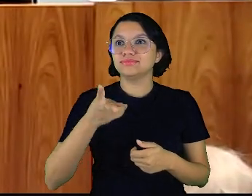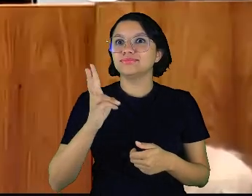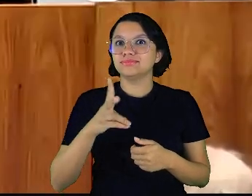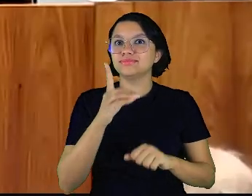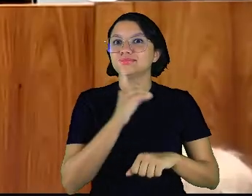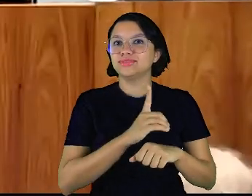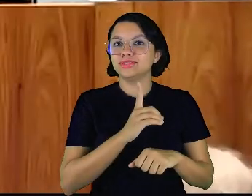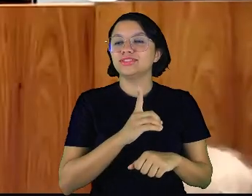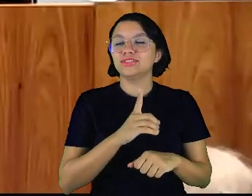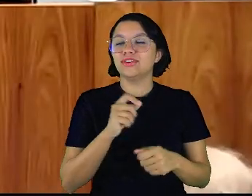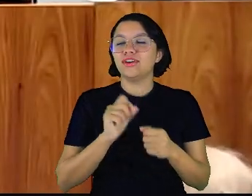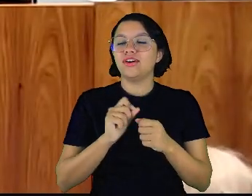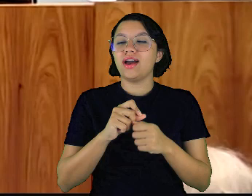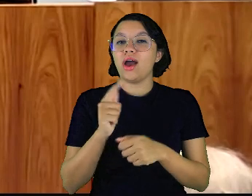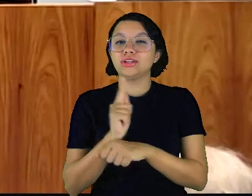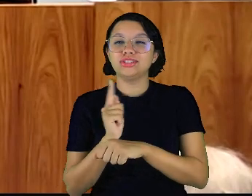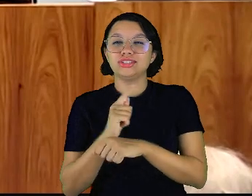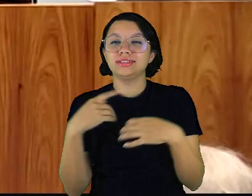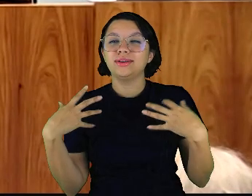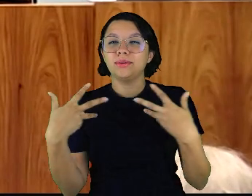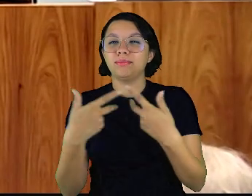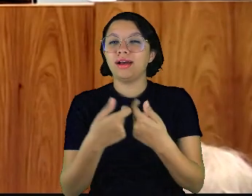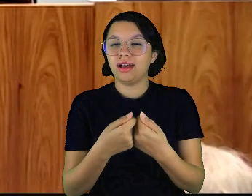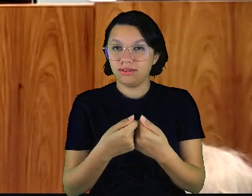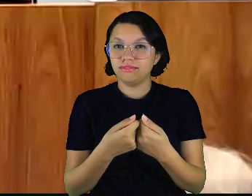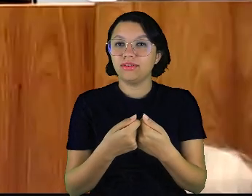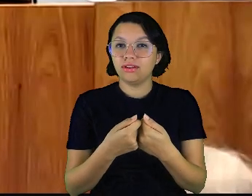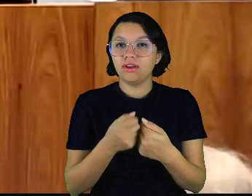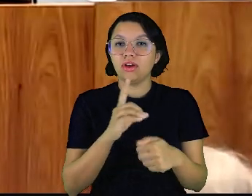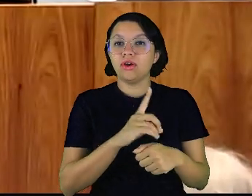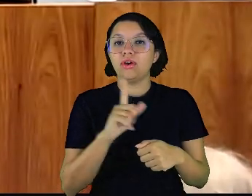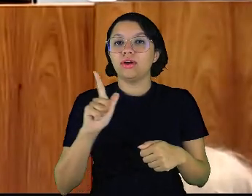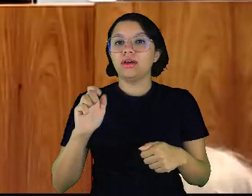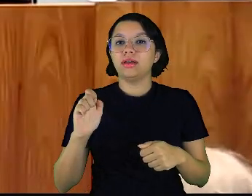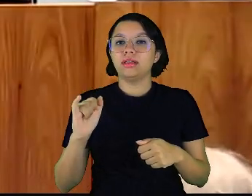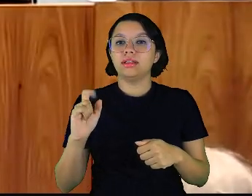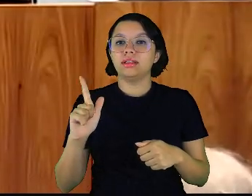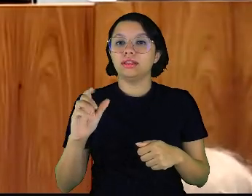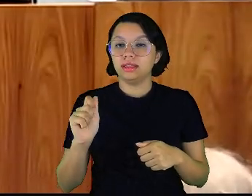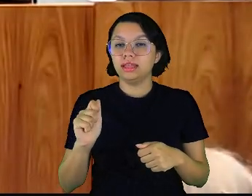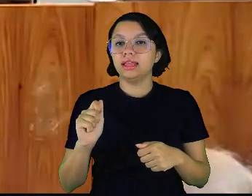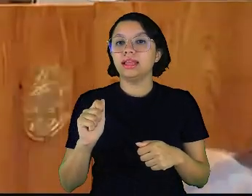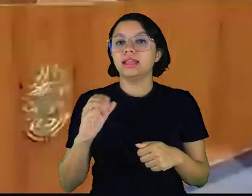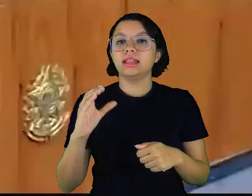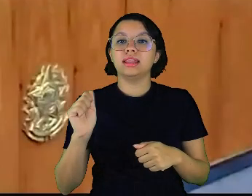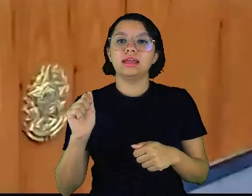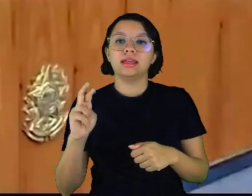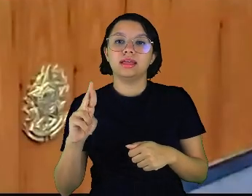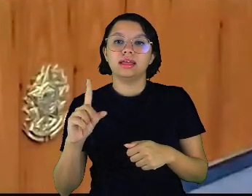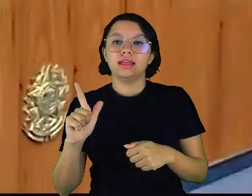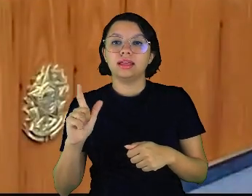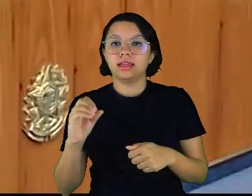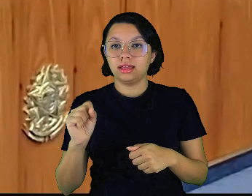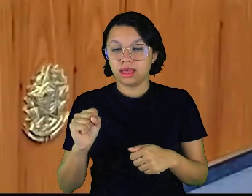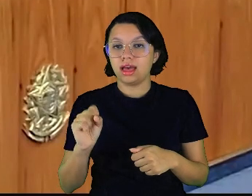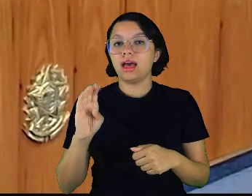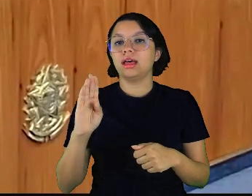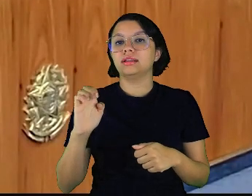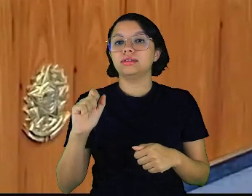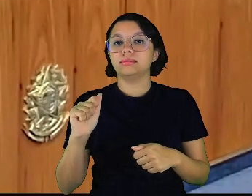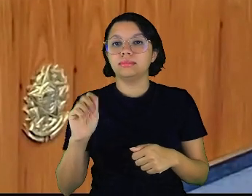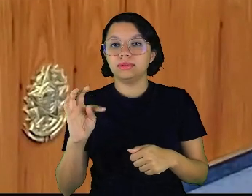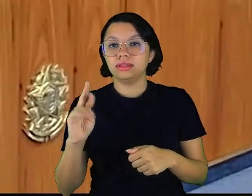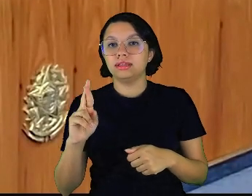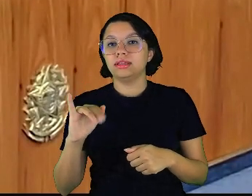EMAG, tem feito uma gestão maravilhosa. Doutora Leila, doutor Carlos Francisco, doutora Beatriz,